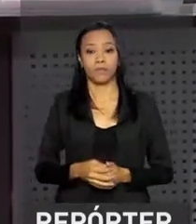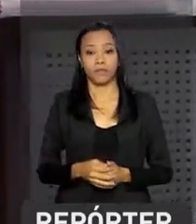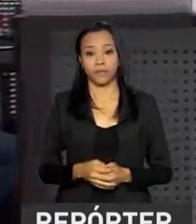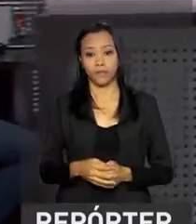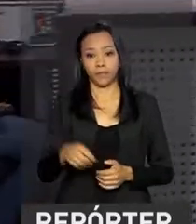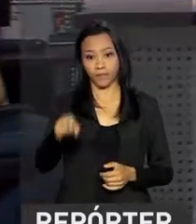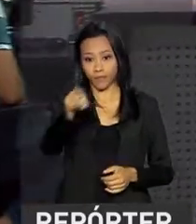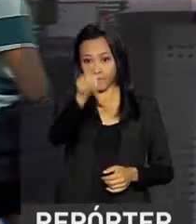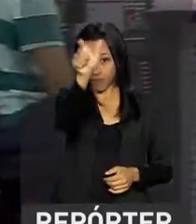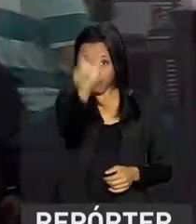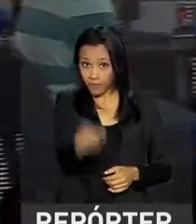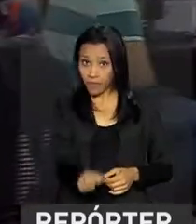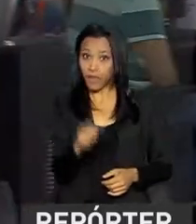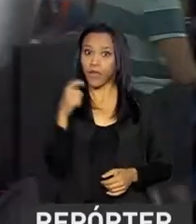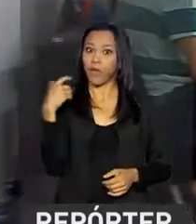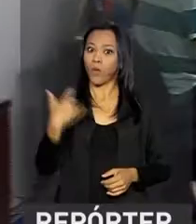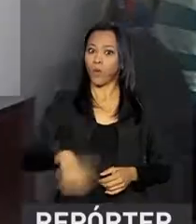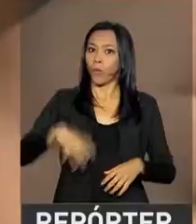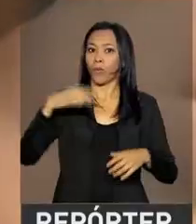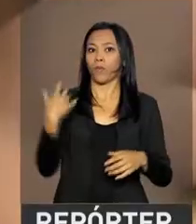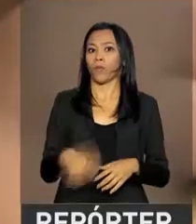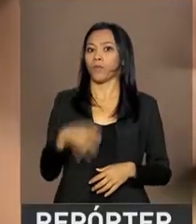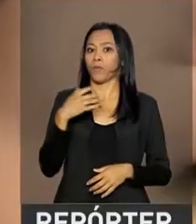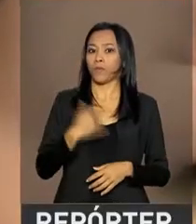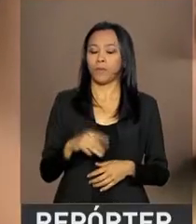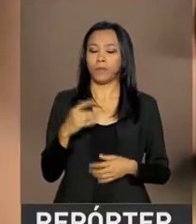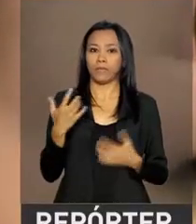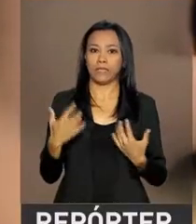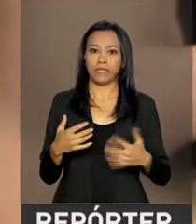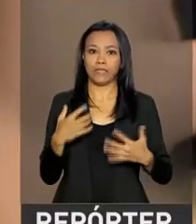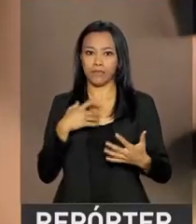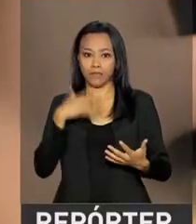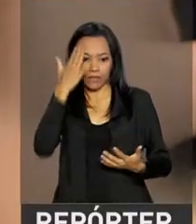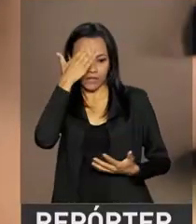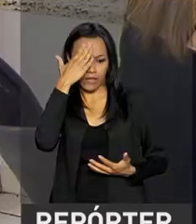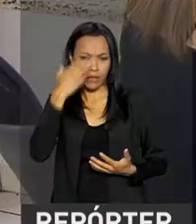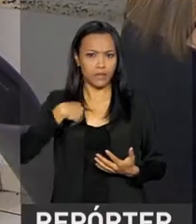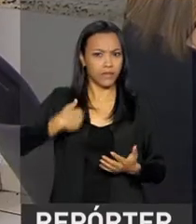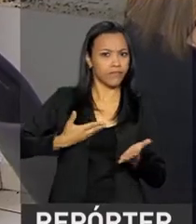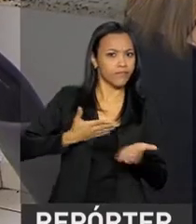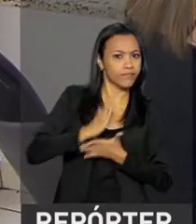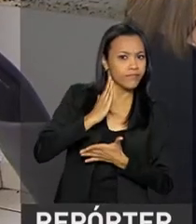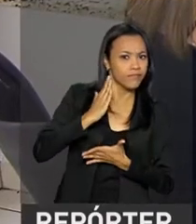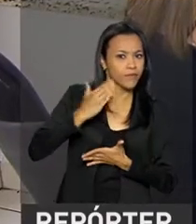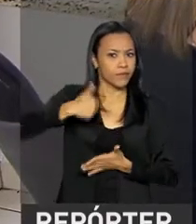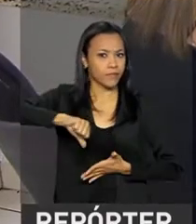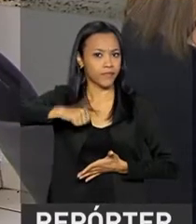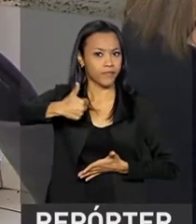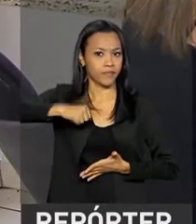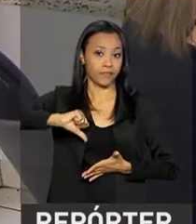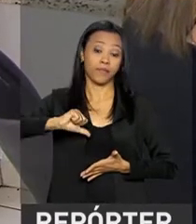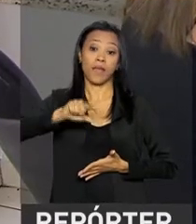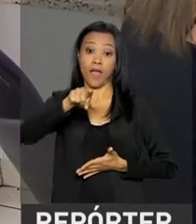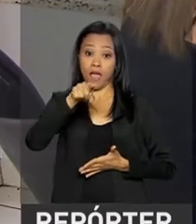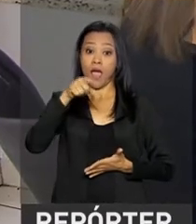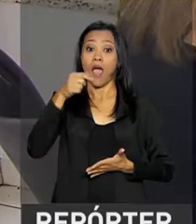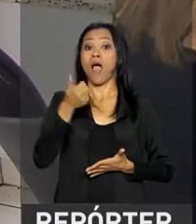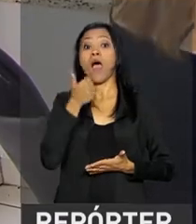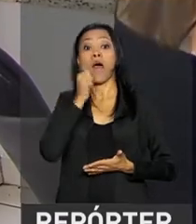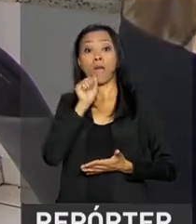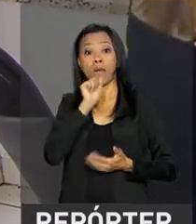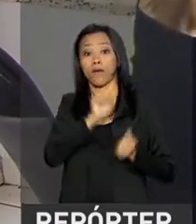depois de enfrentar muita tensão e expectativa pelo resultado do enem a barba foi com a mãe até o colégio onde